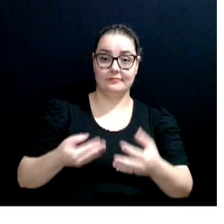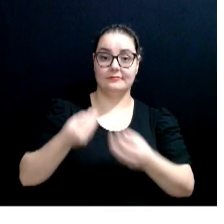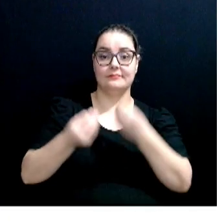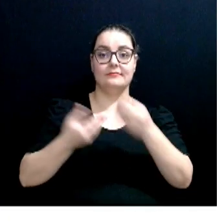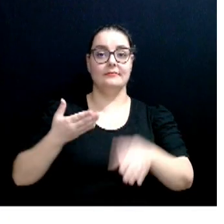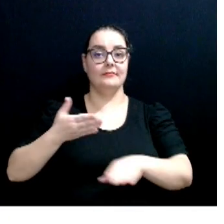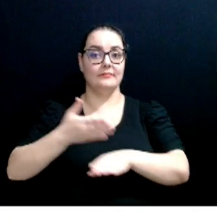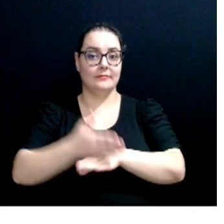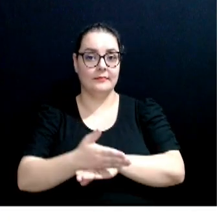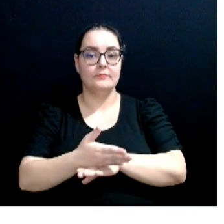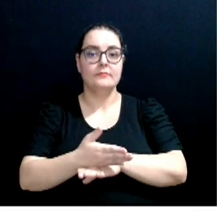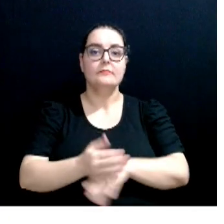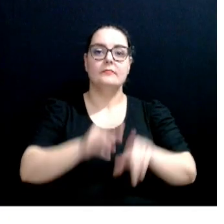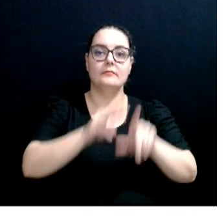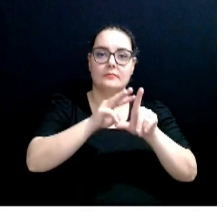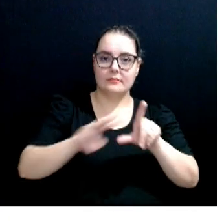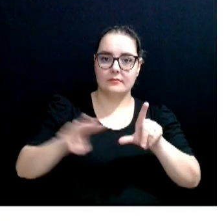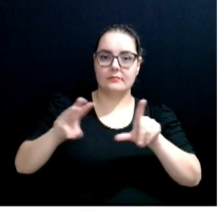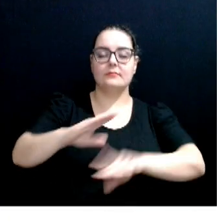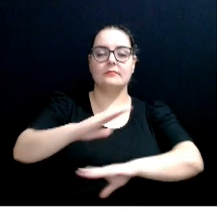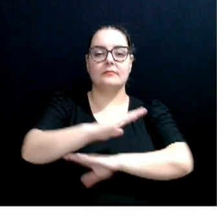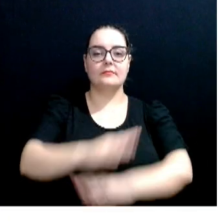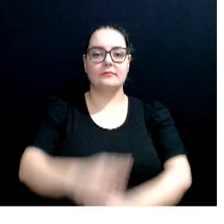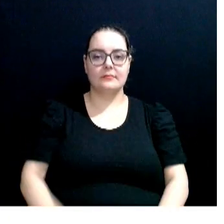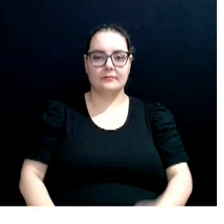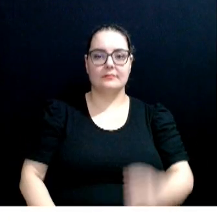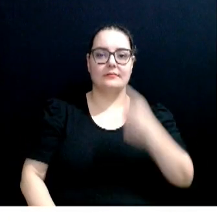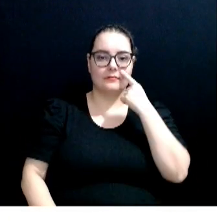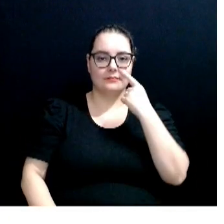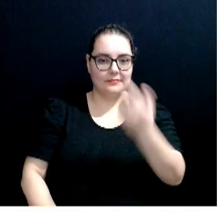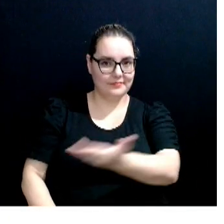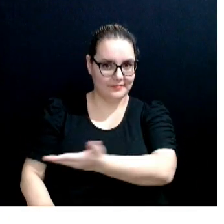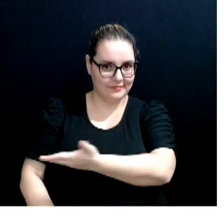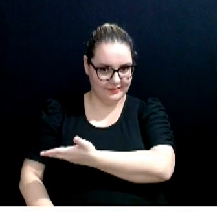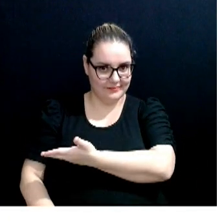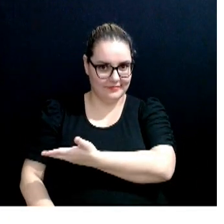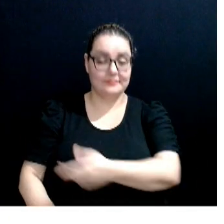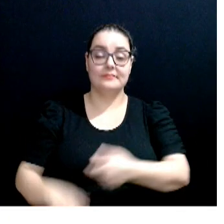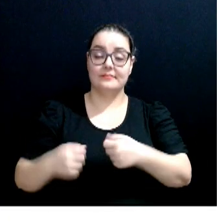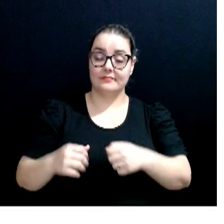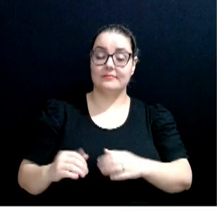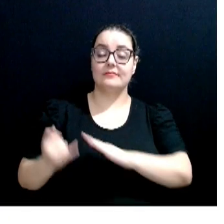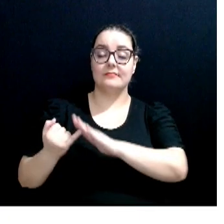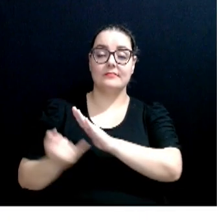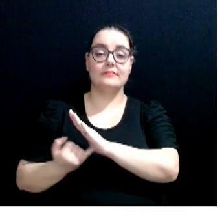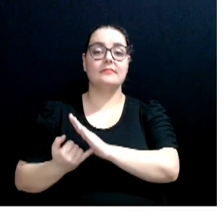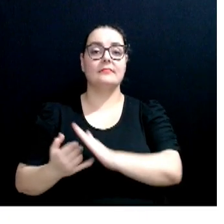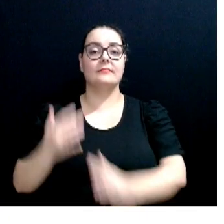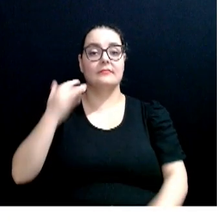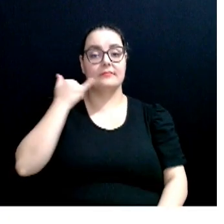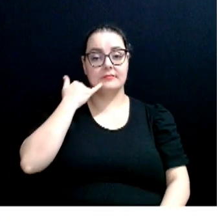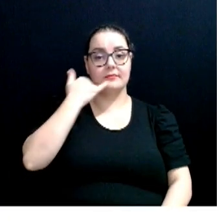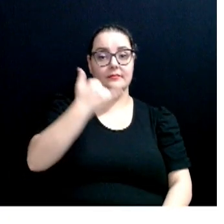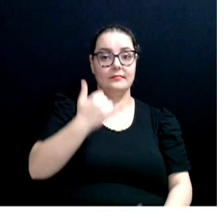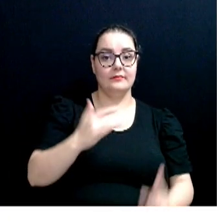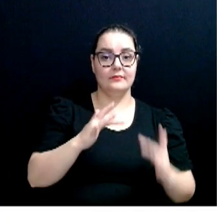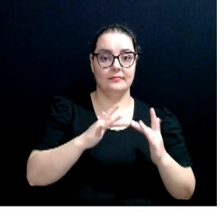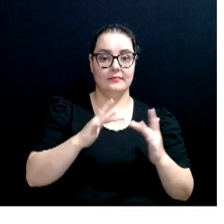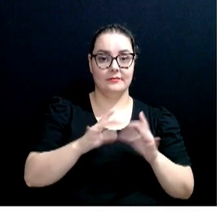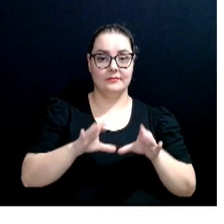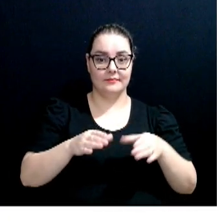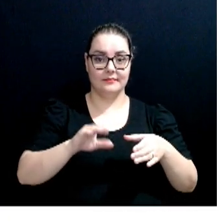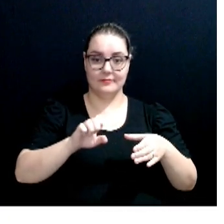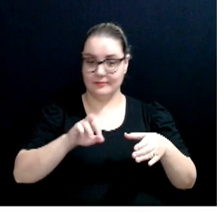estão no site da Câmara e a instituição deve entrar em contato com a Coordenadoria de Cerimonial e